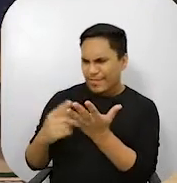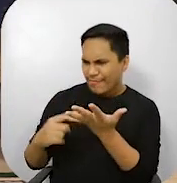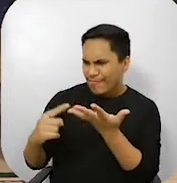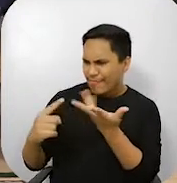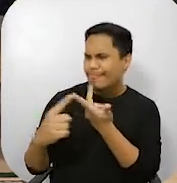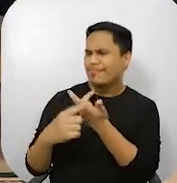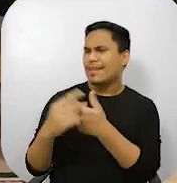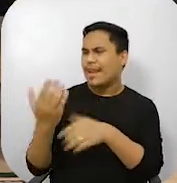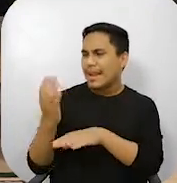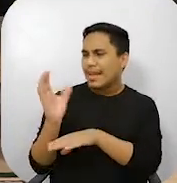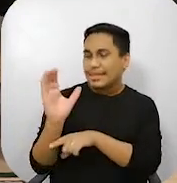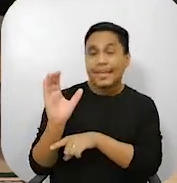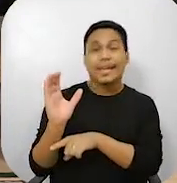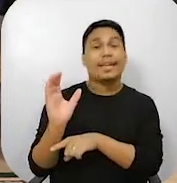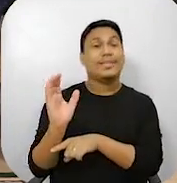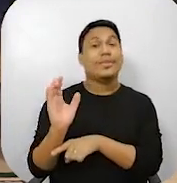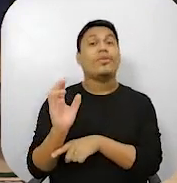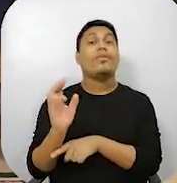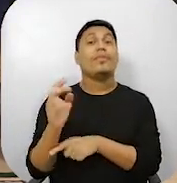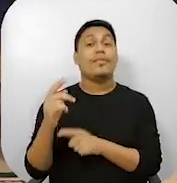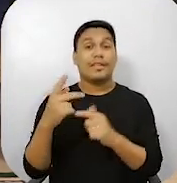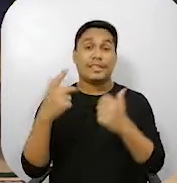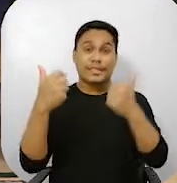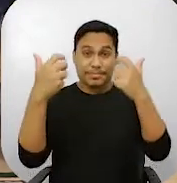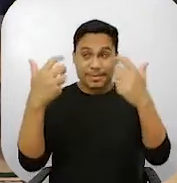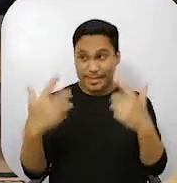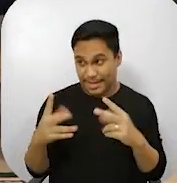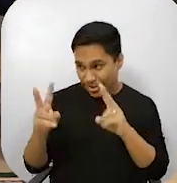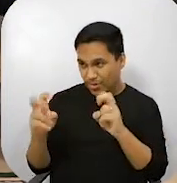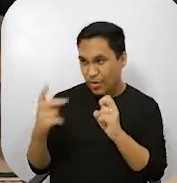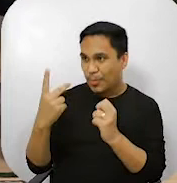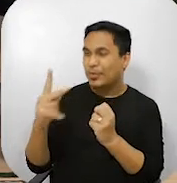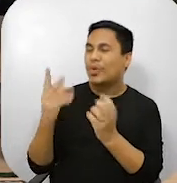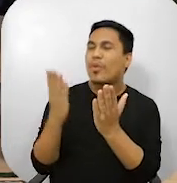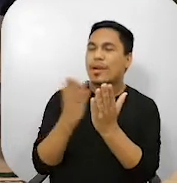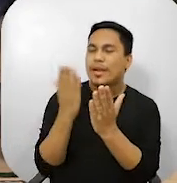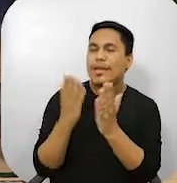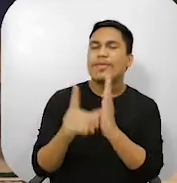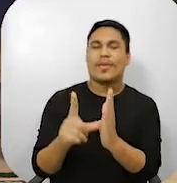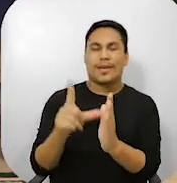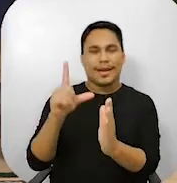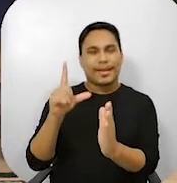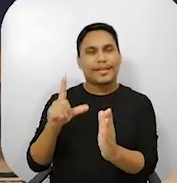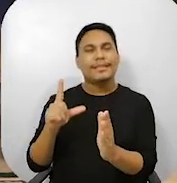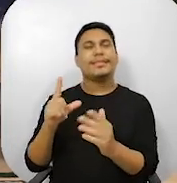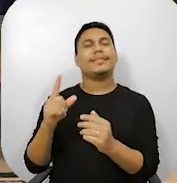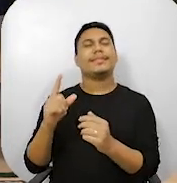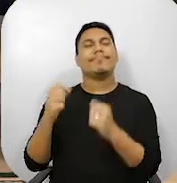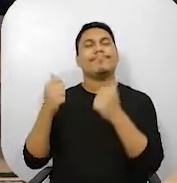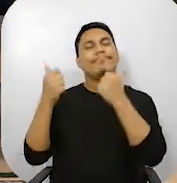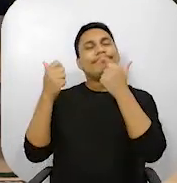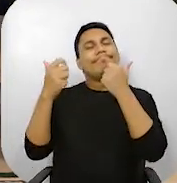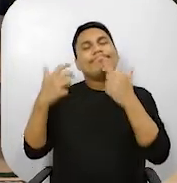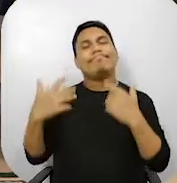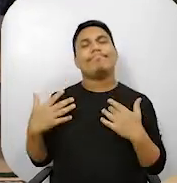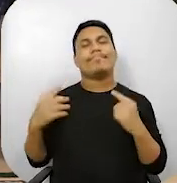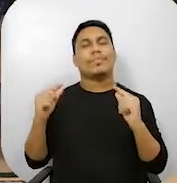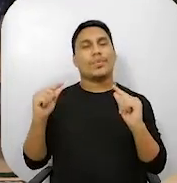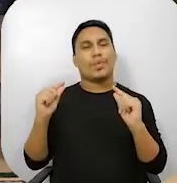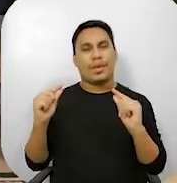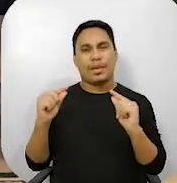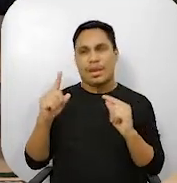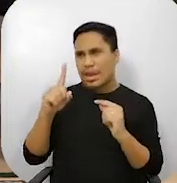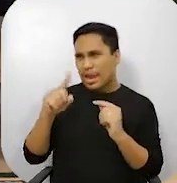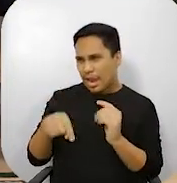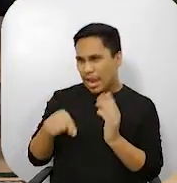Inclusive eu queria voltar antes da gente falar dos seus livros como escritora profissional dessa dessa é uma